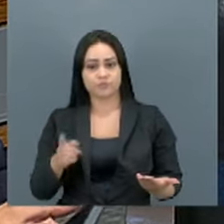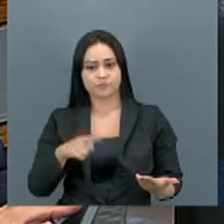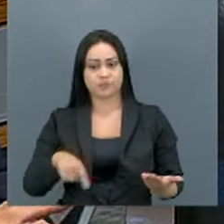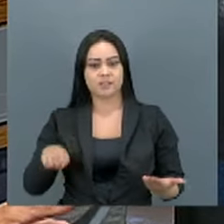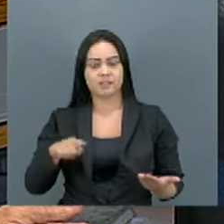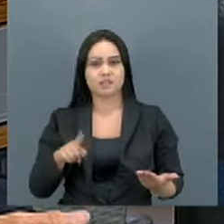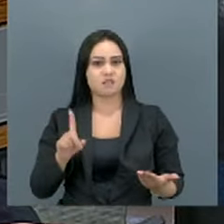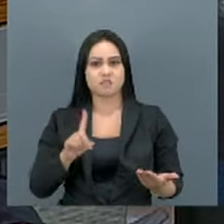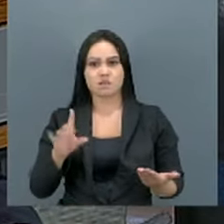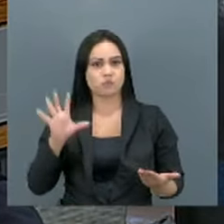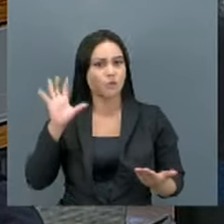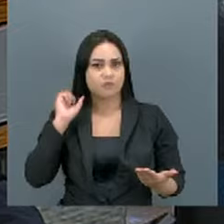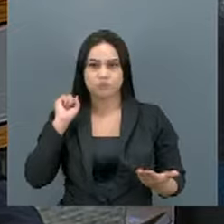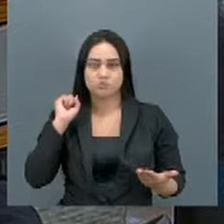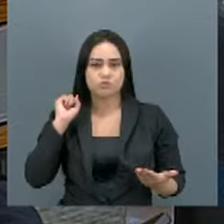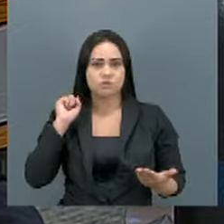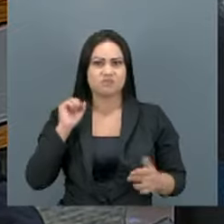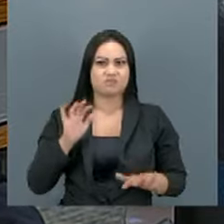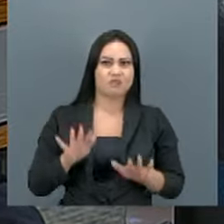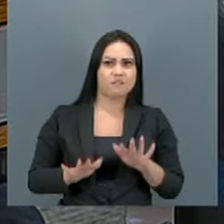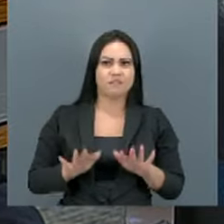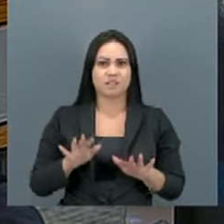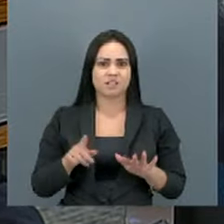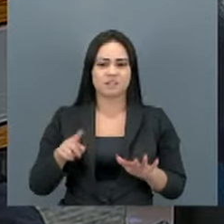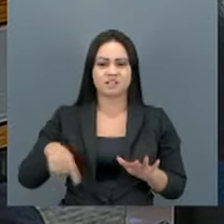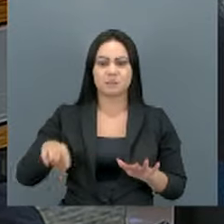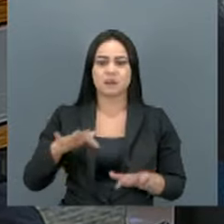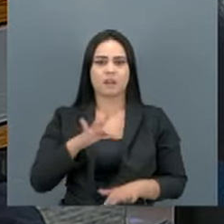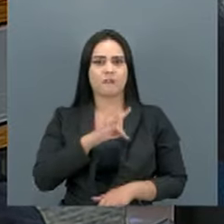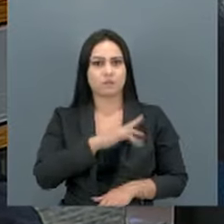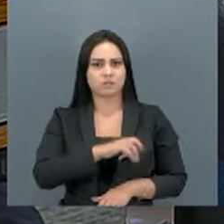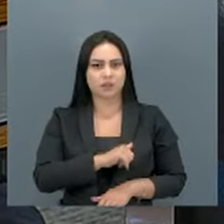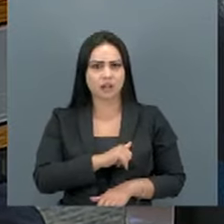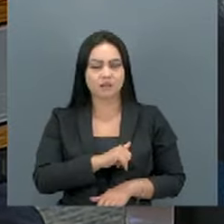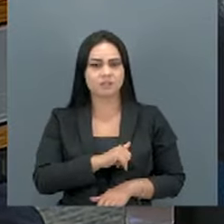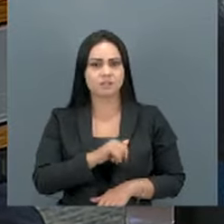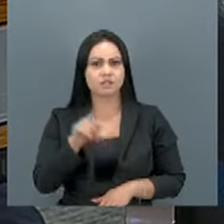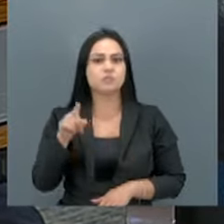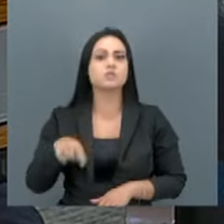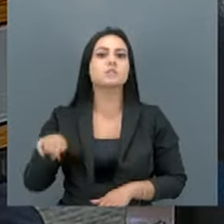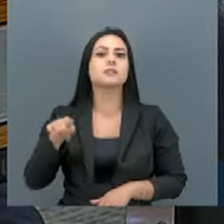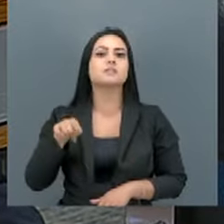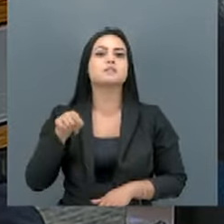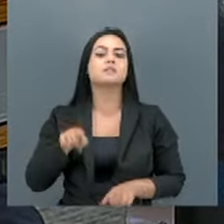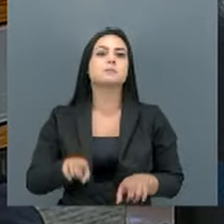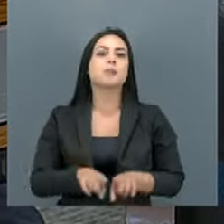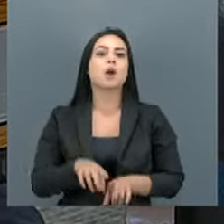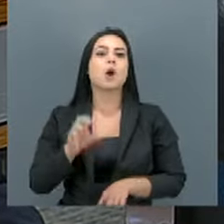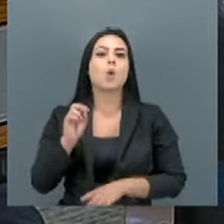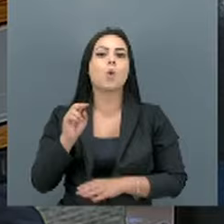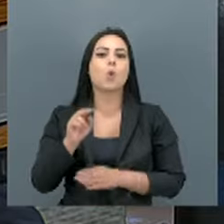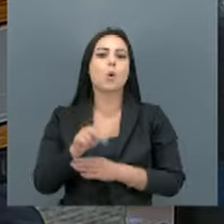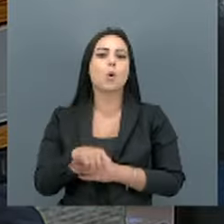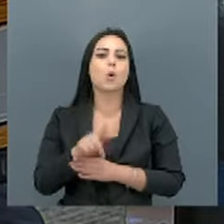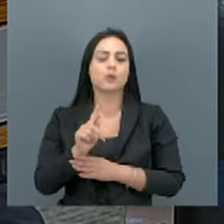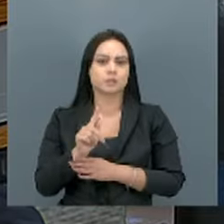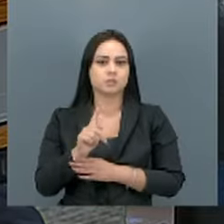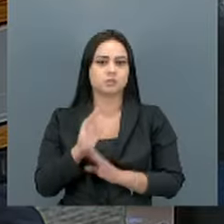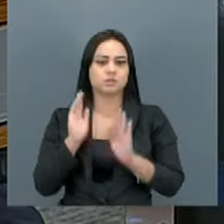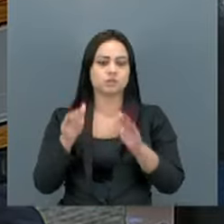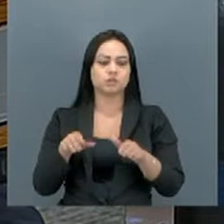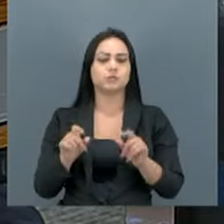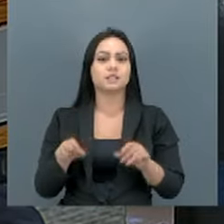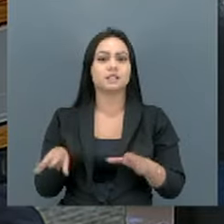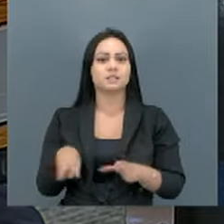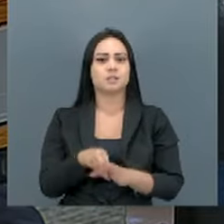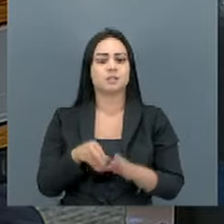não são ouvidos, talvez nem pela FUNAI, e vocês, as ONGs se dirigem dentro